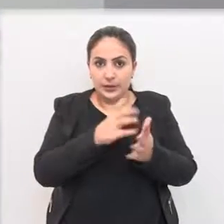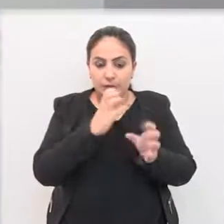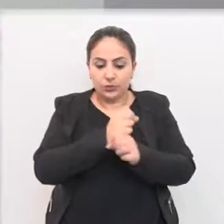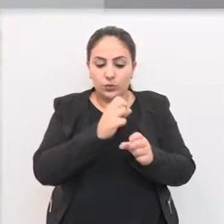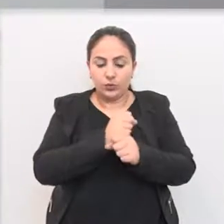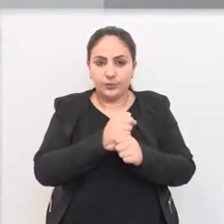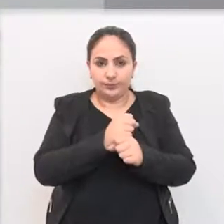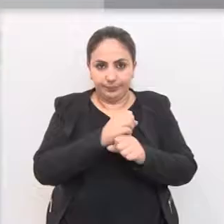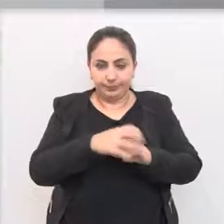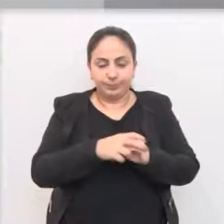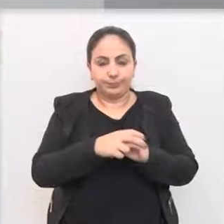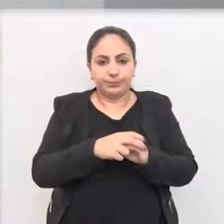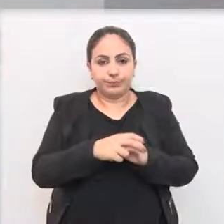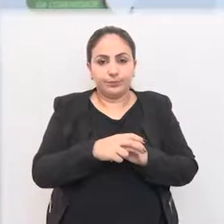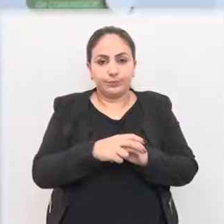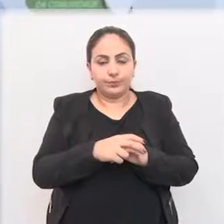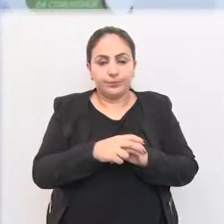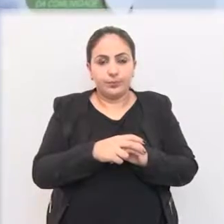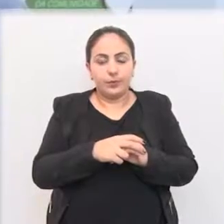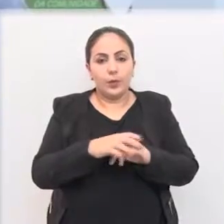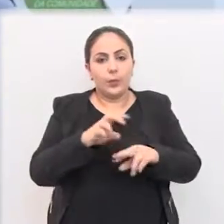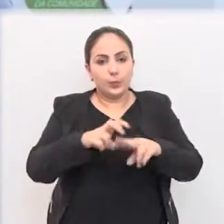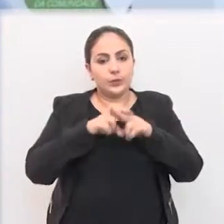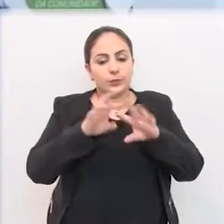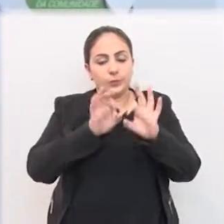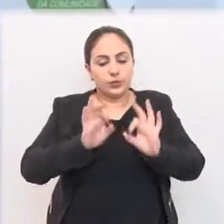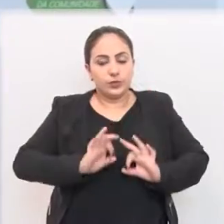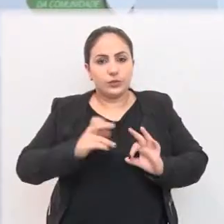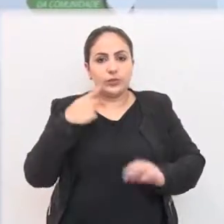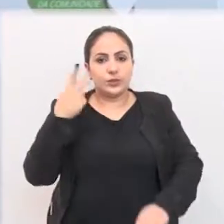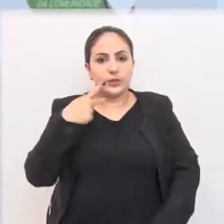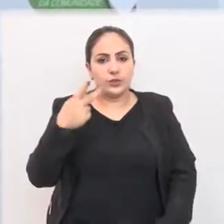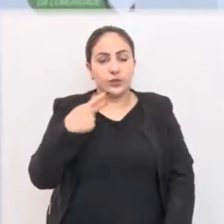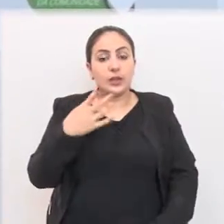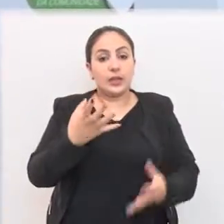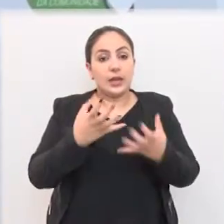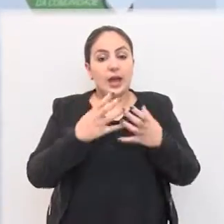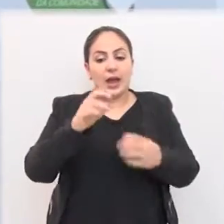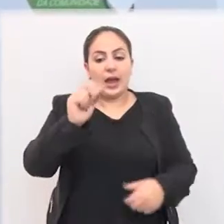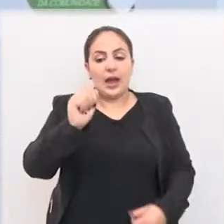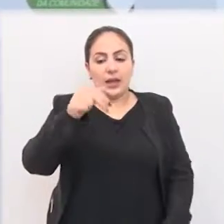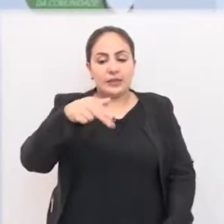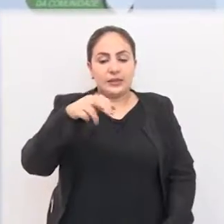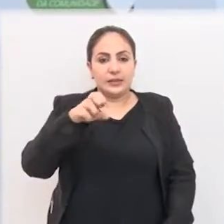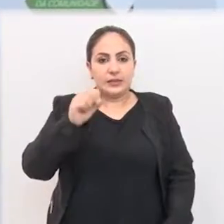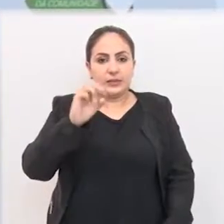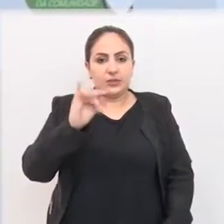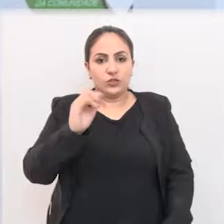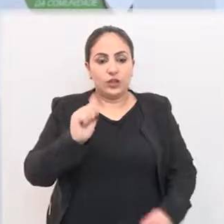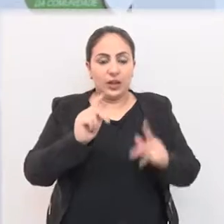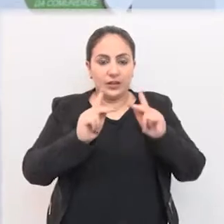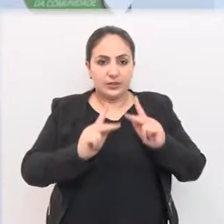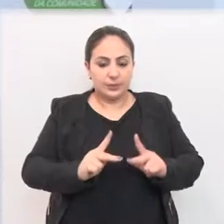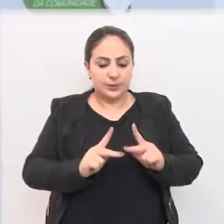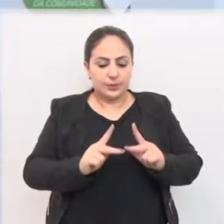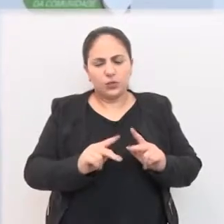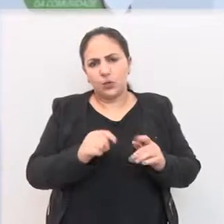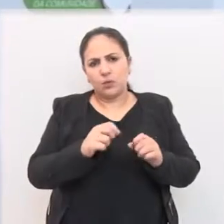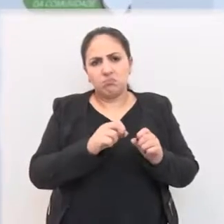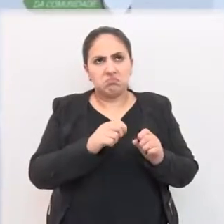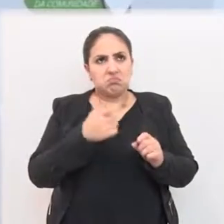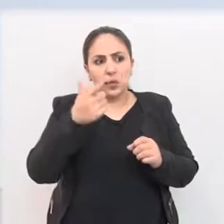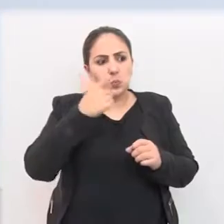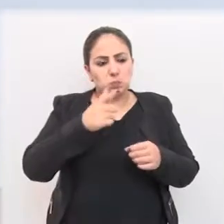e quitar seus débitos com a Fazenda Pública. Sendo assim, o projeto do vereador quer dar anistia aos contribuintes que, por